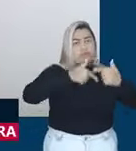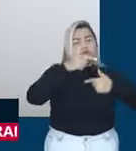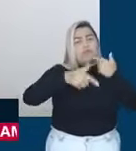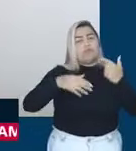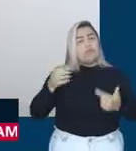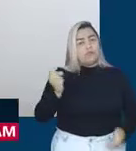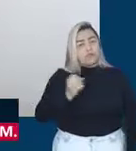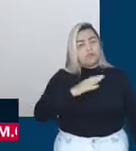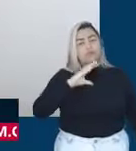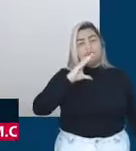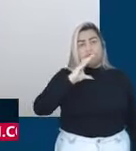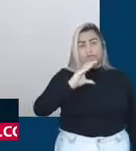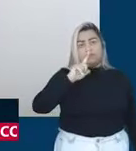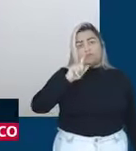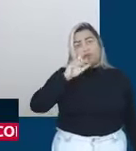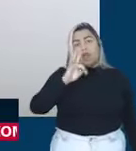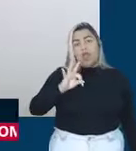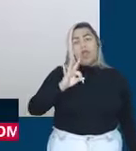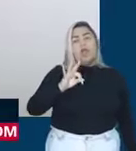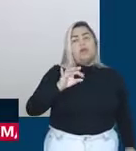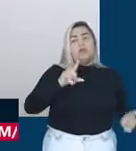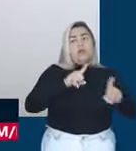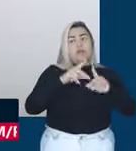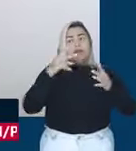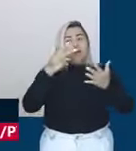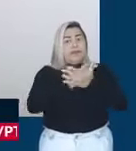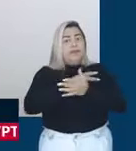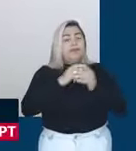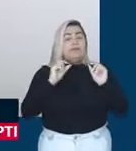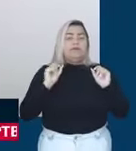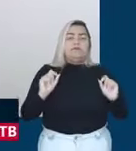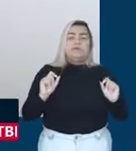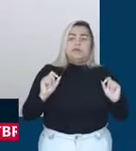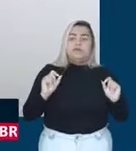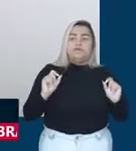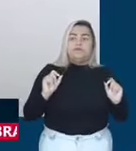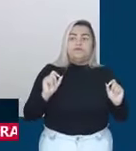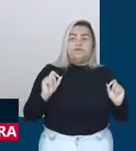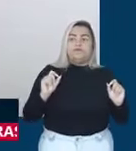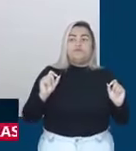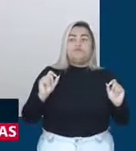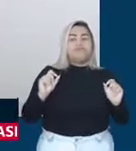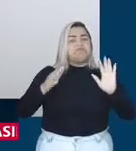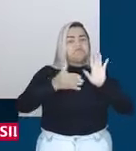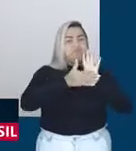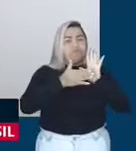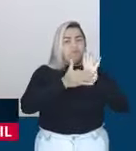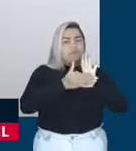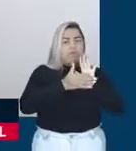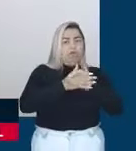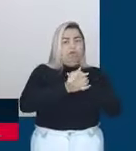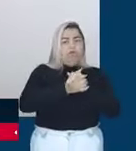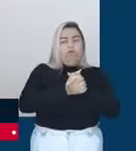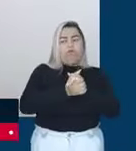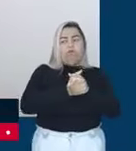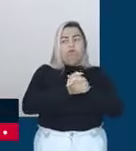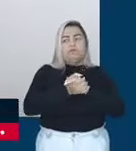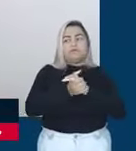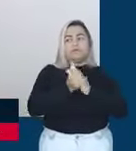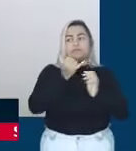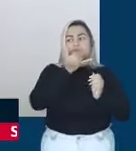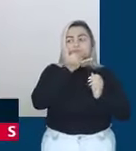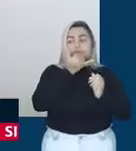CLT, ela chega para mim com uma sub aqui uma subproposta, que é uma emenda que pode